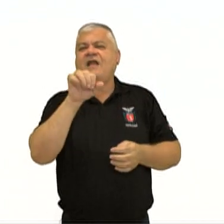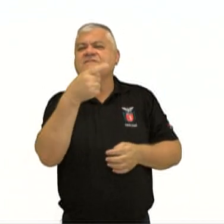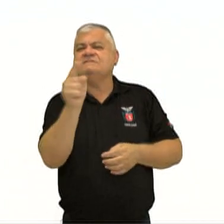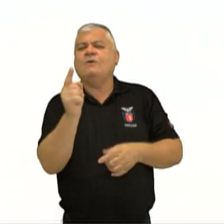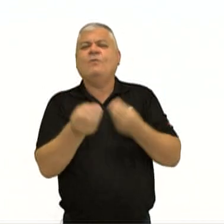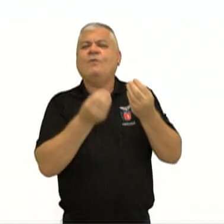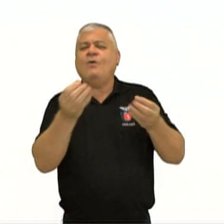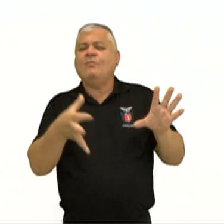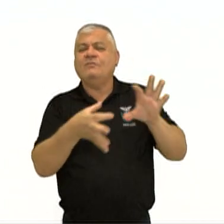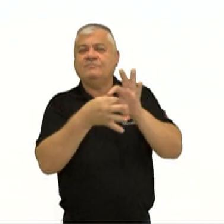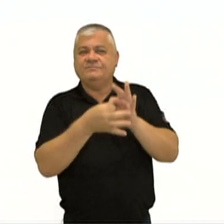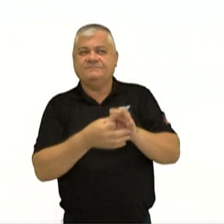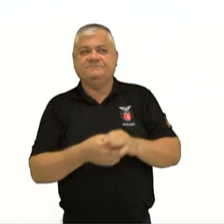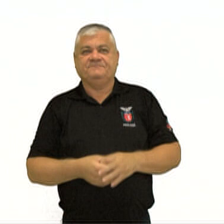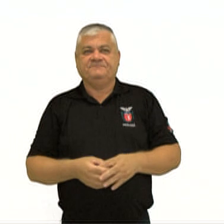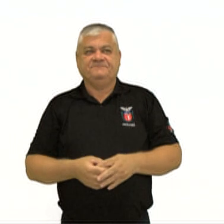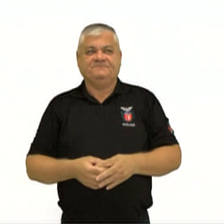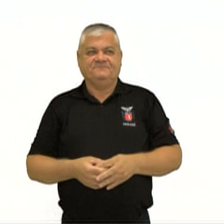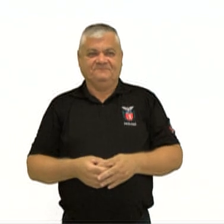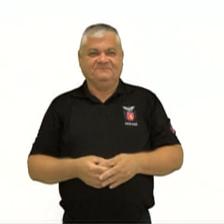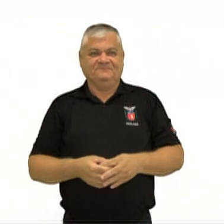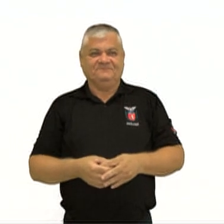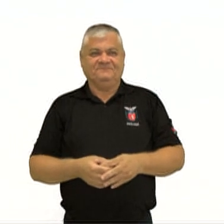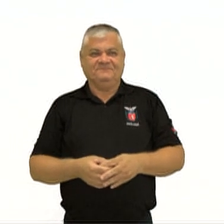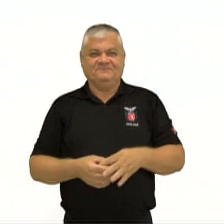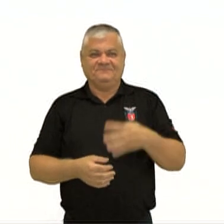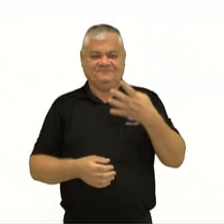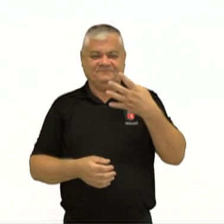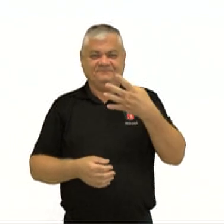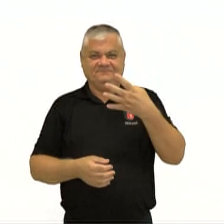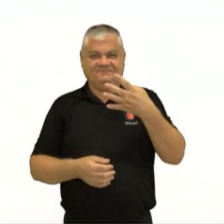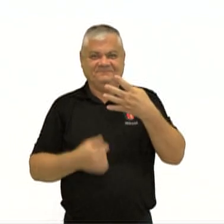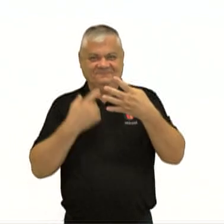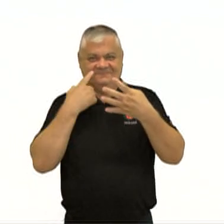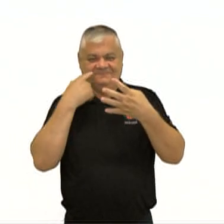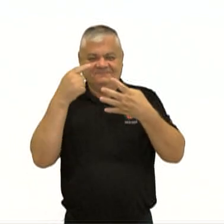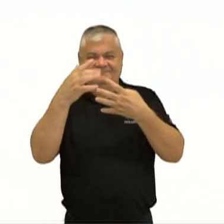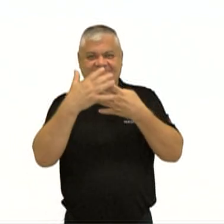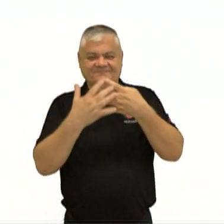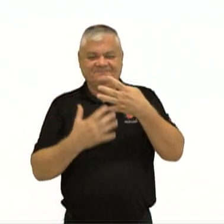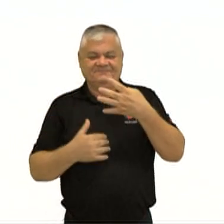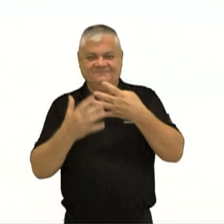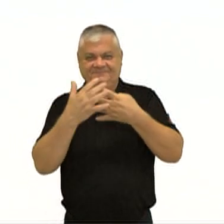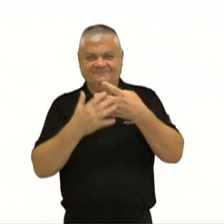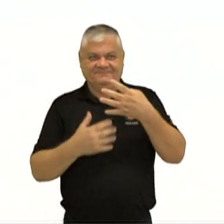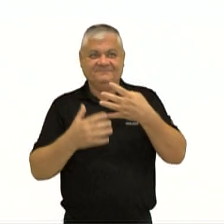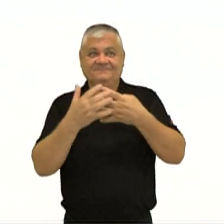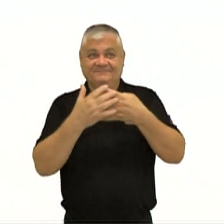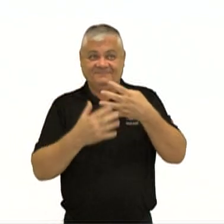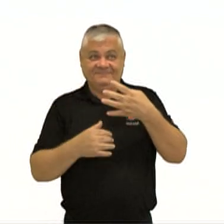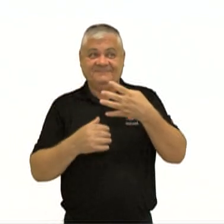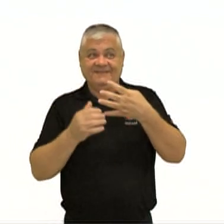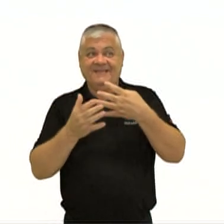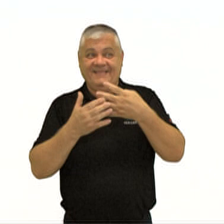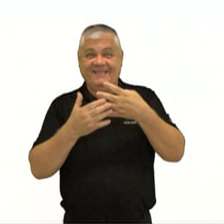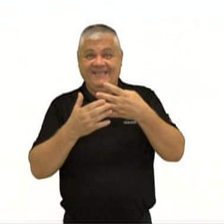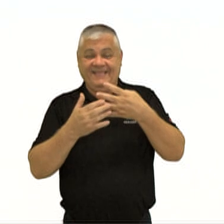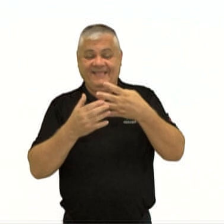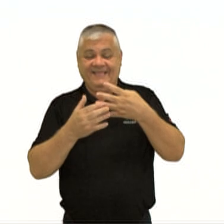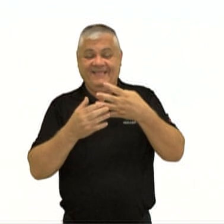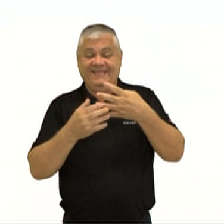Então, vejam, os dedos aqui de cima, tá, serão a hibridização. E embaixo, quando